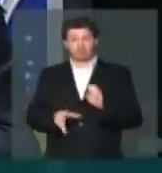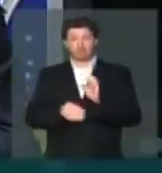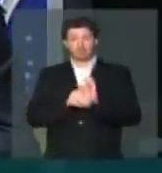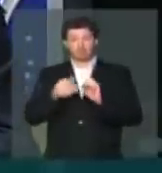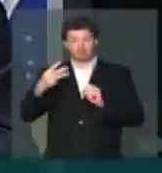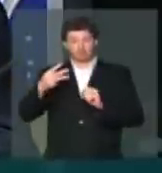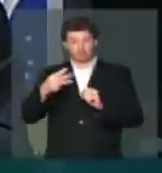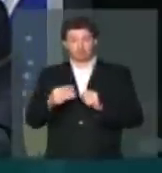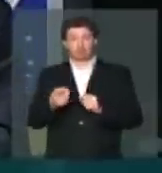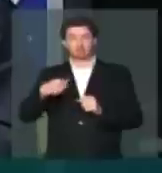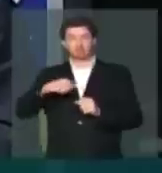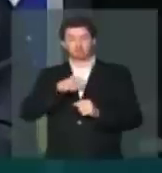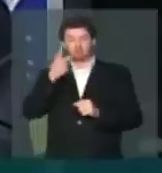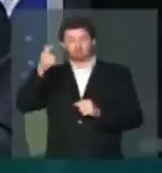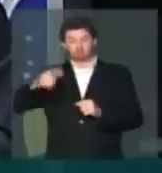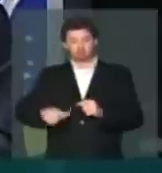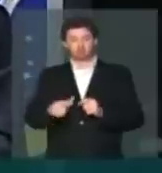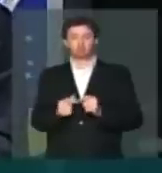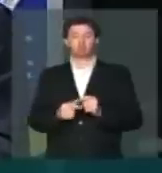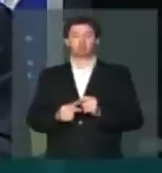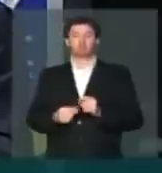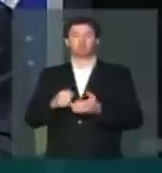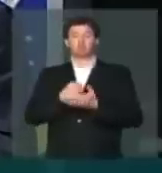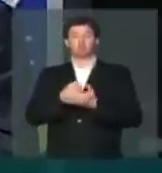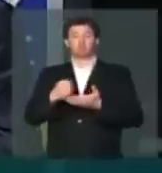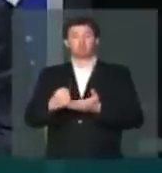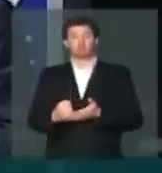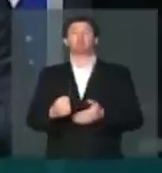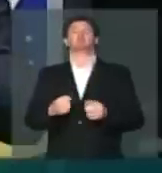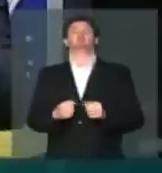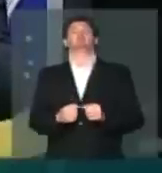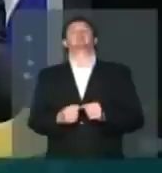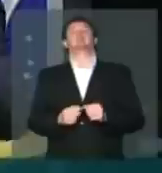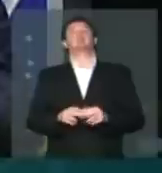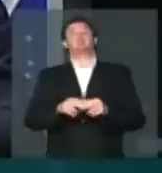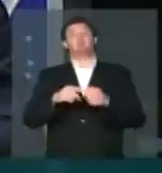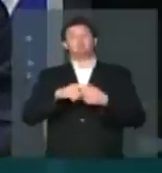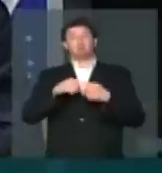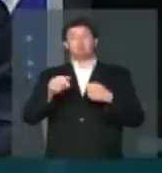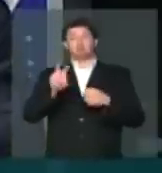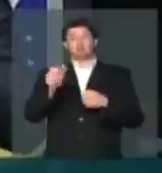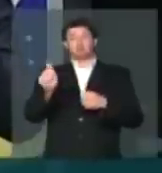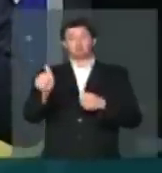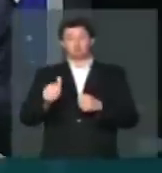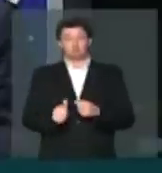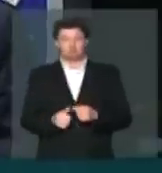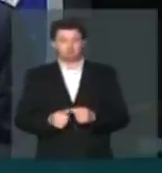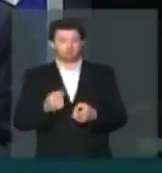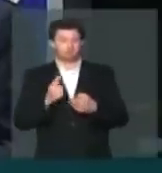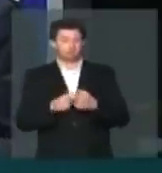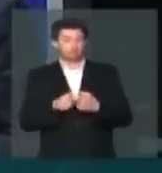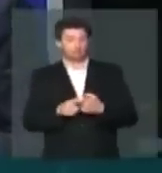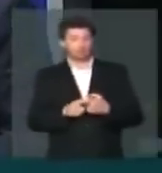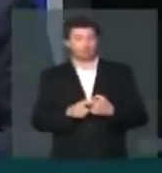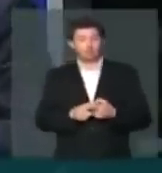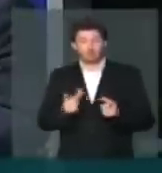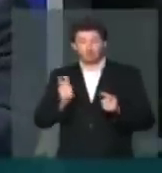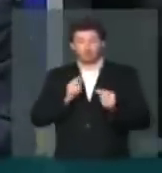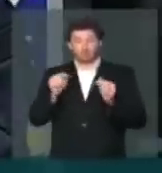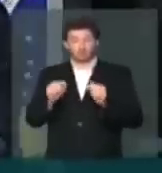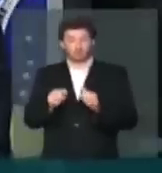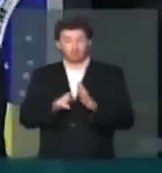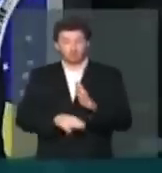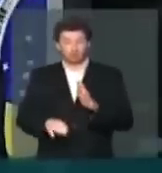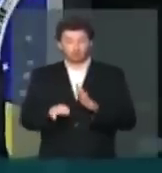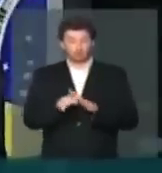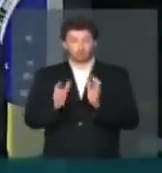emenda, nós reafirmamos no contrato a questão do artigo 511, porque é onde estão todas